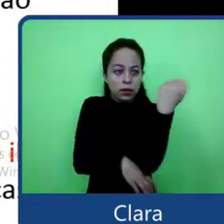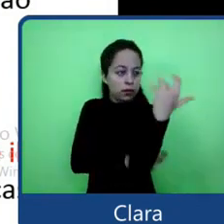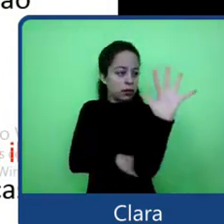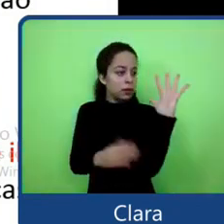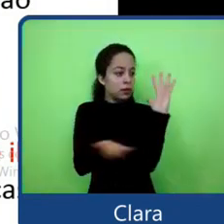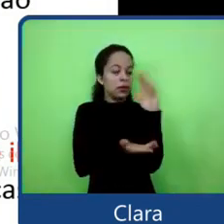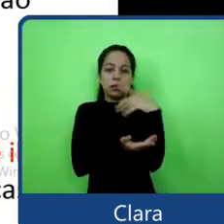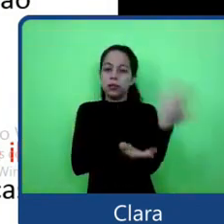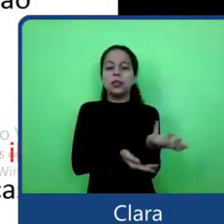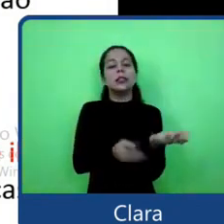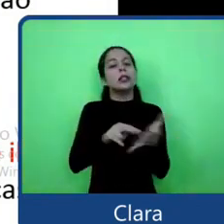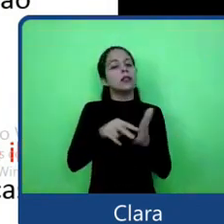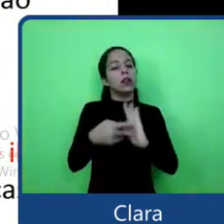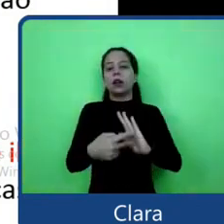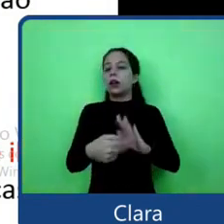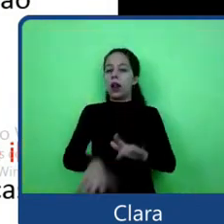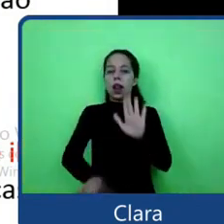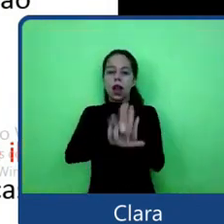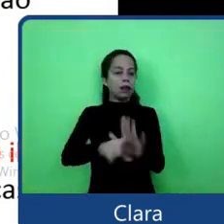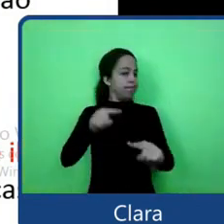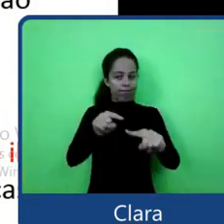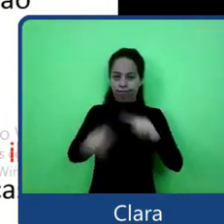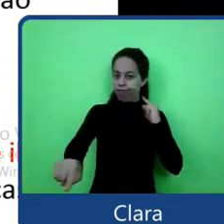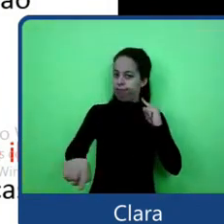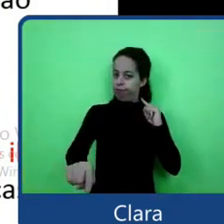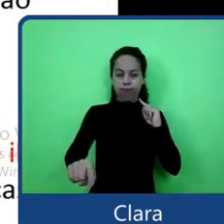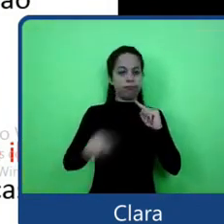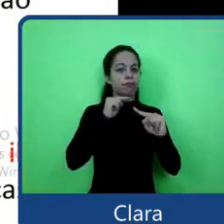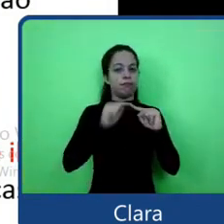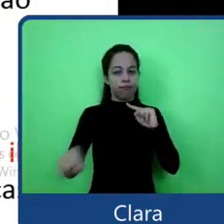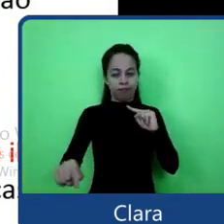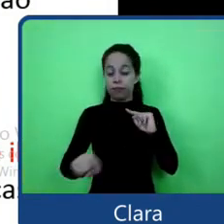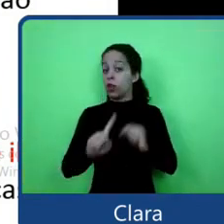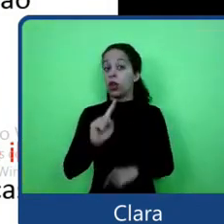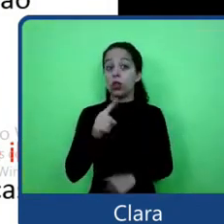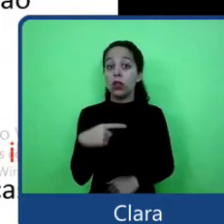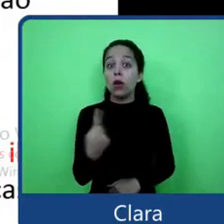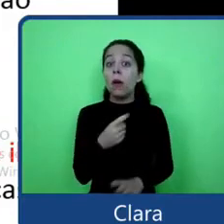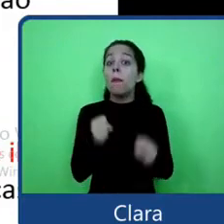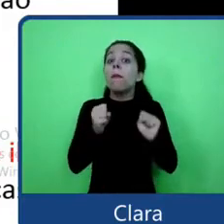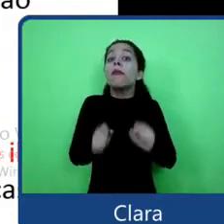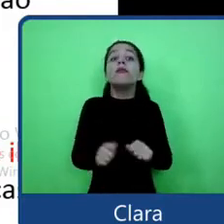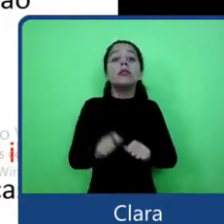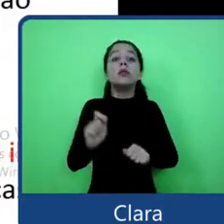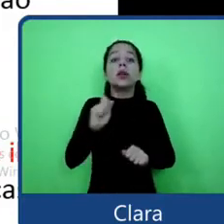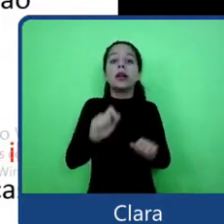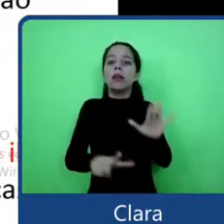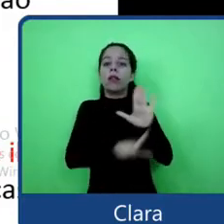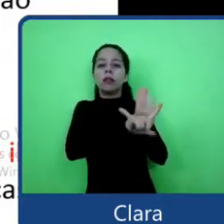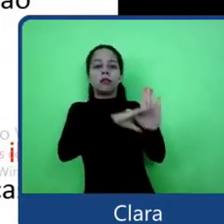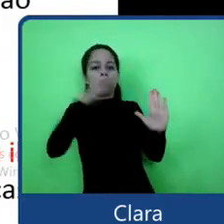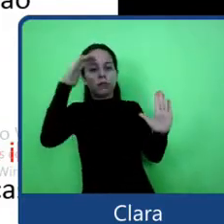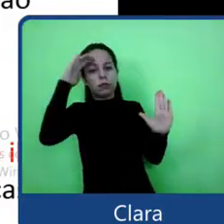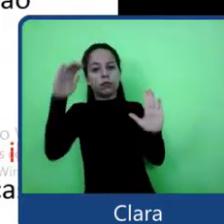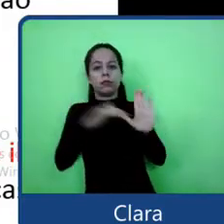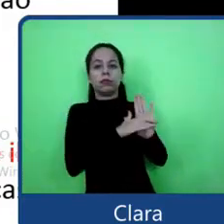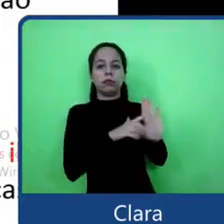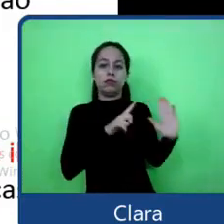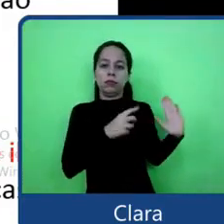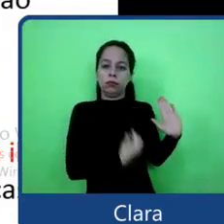Então, o mínimo que a gente pode fazer é fazer valer a lei que existe atualmente e